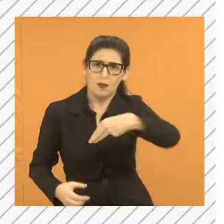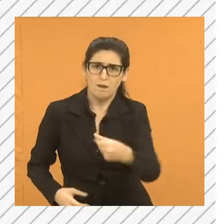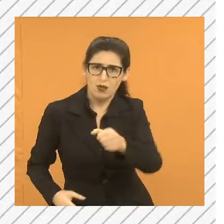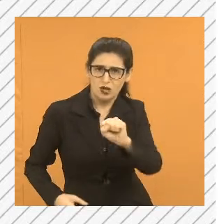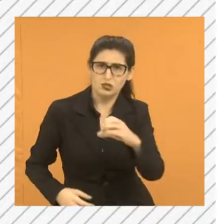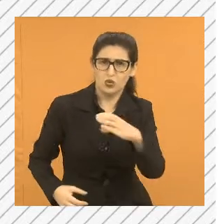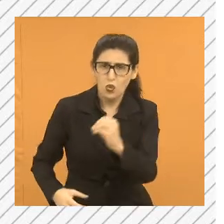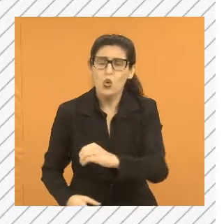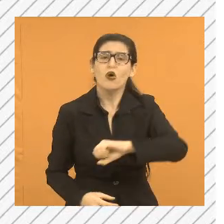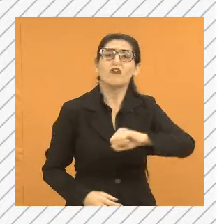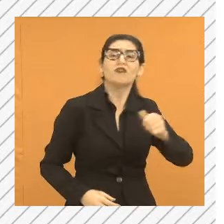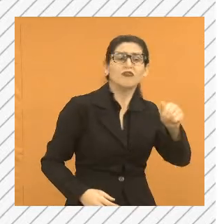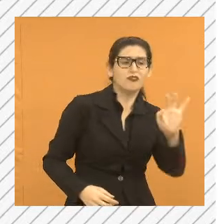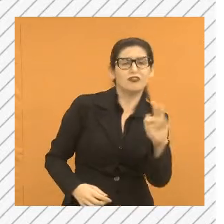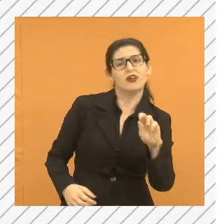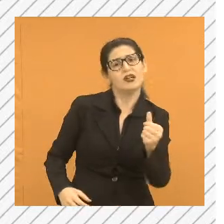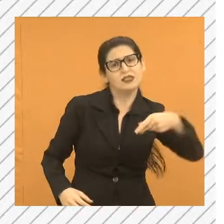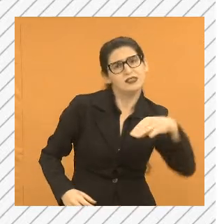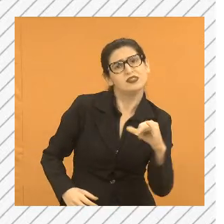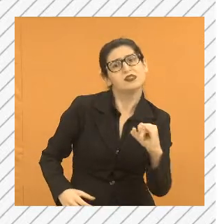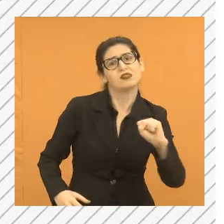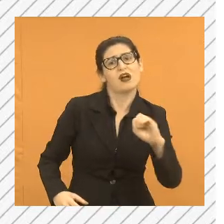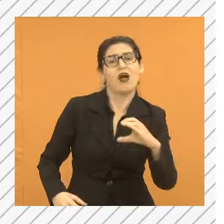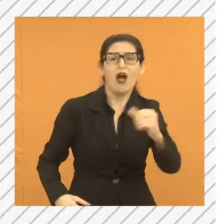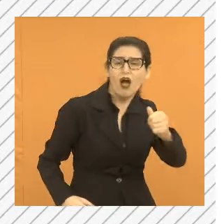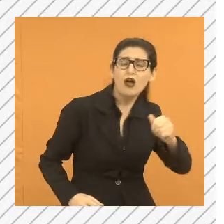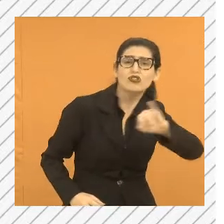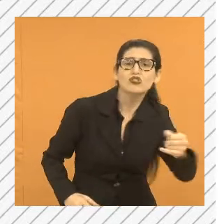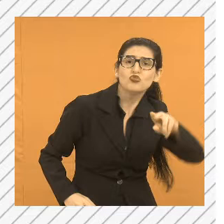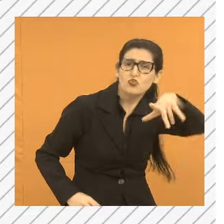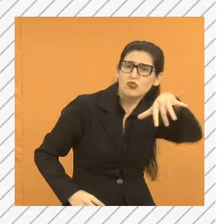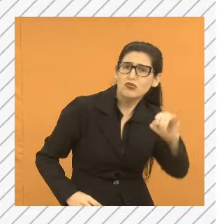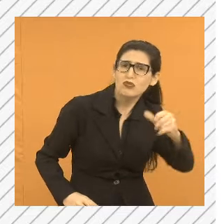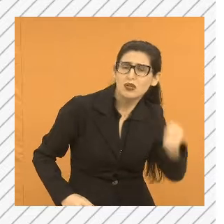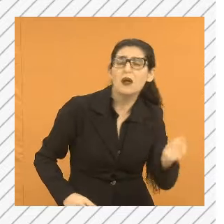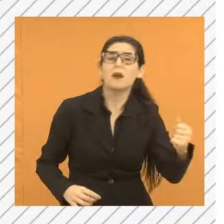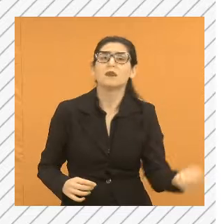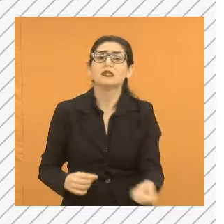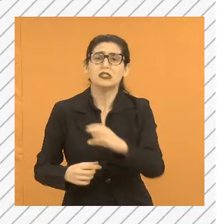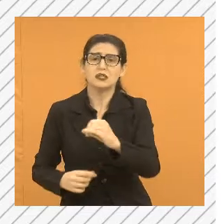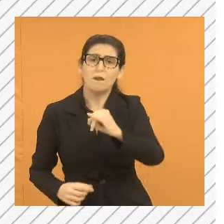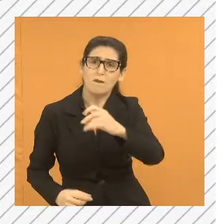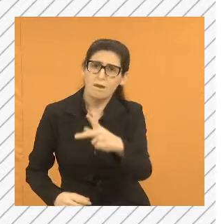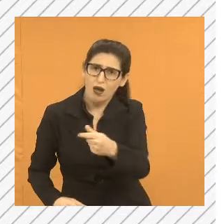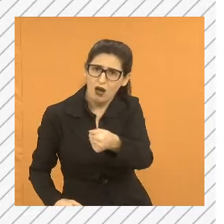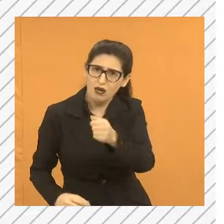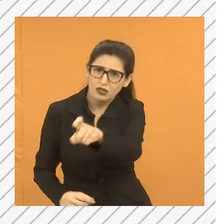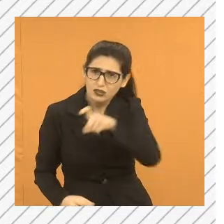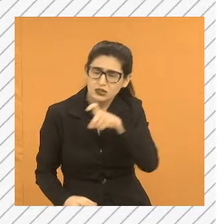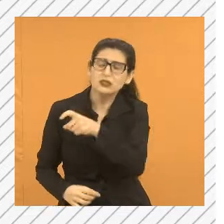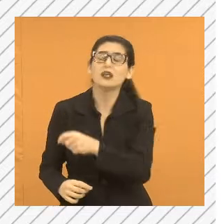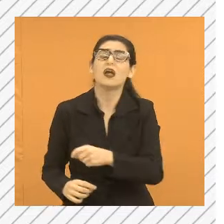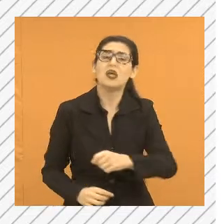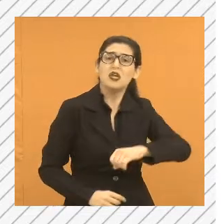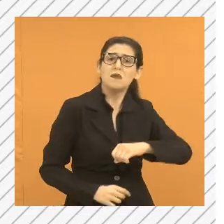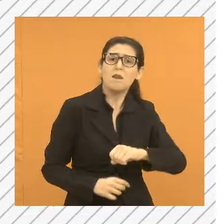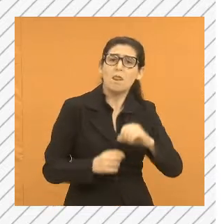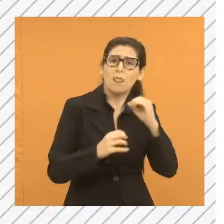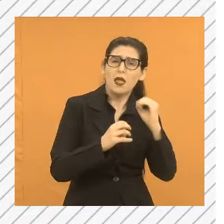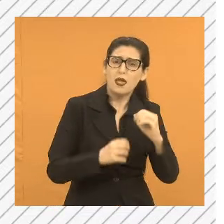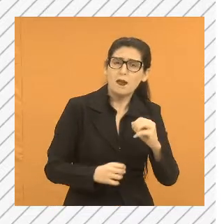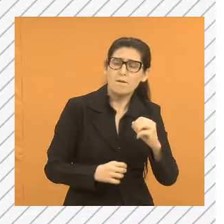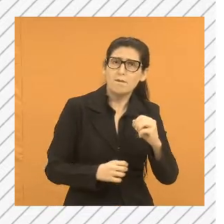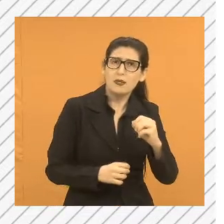Francisca Júlia, CIPAX Medicina e Saúde, MDI, Medicina Diagnóstica por Imagem